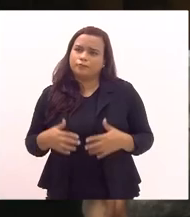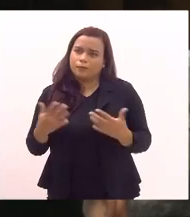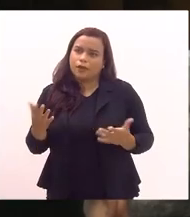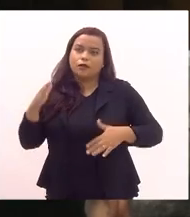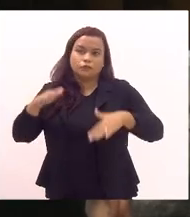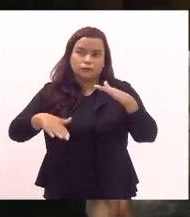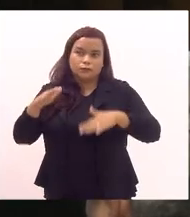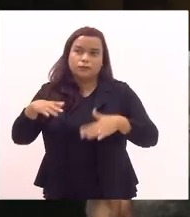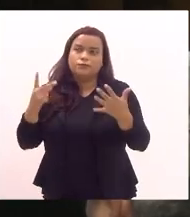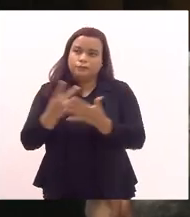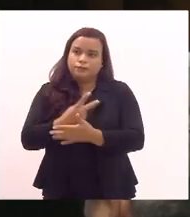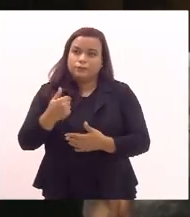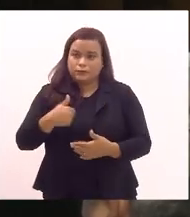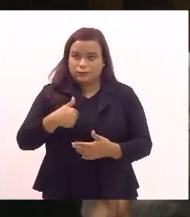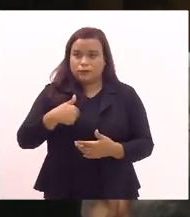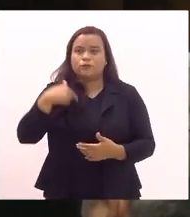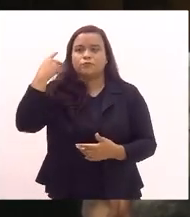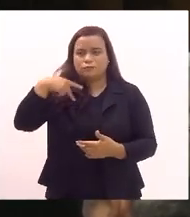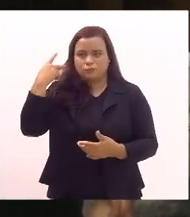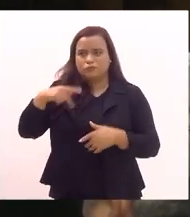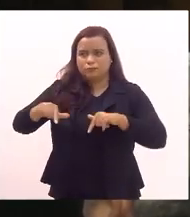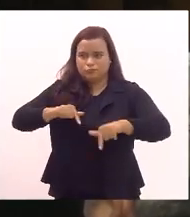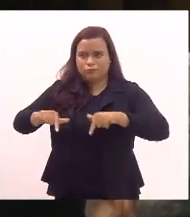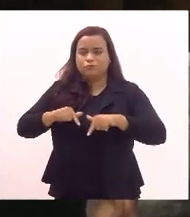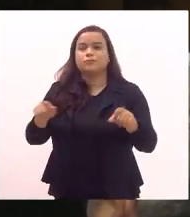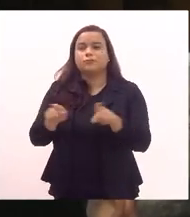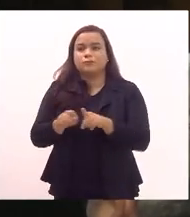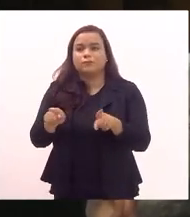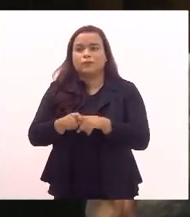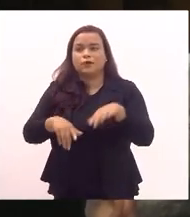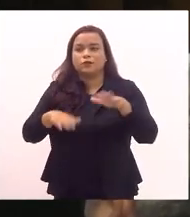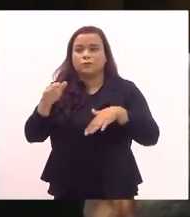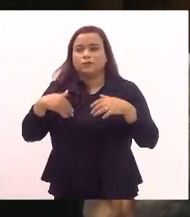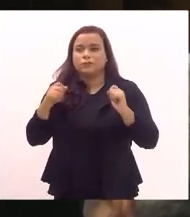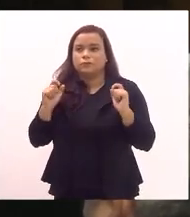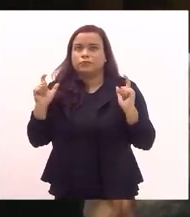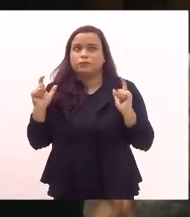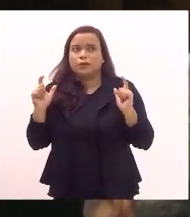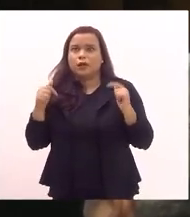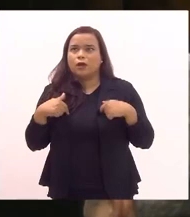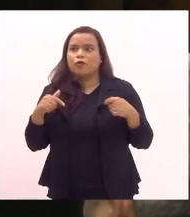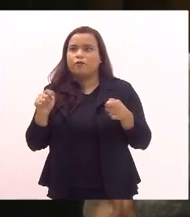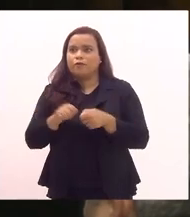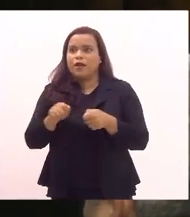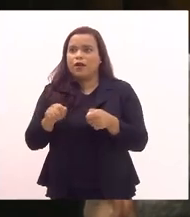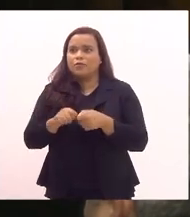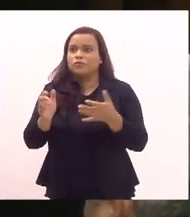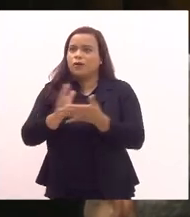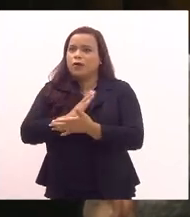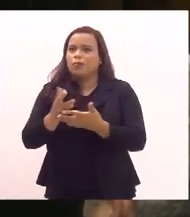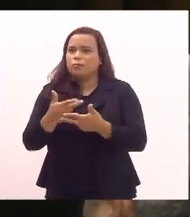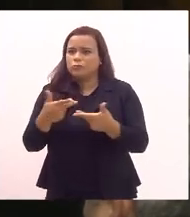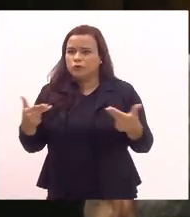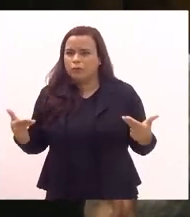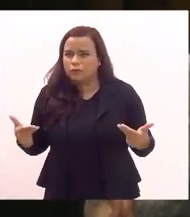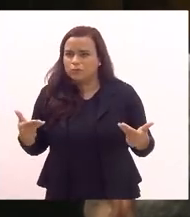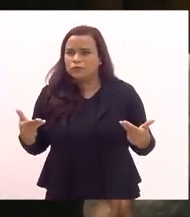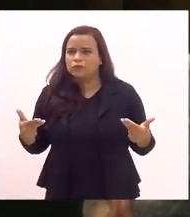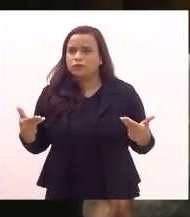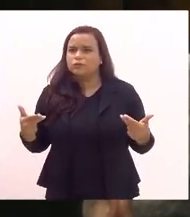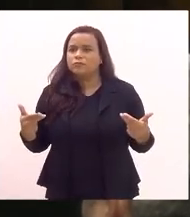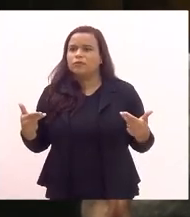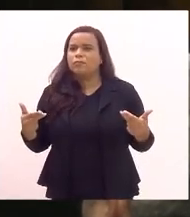muita das vezes eu como o parlamentar também me pego realizando algumas atribuições